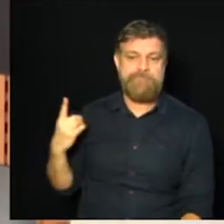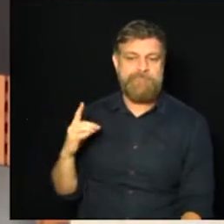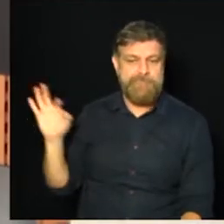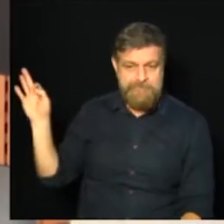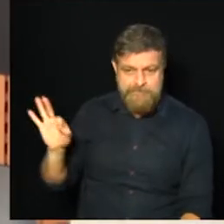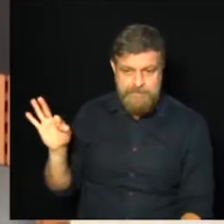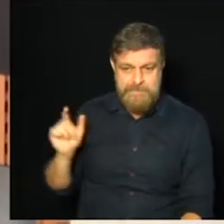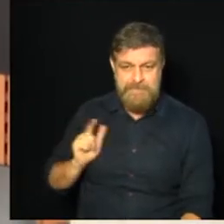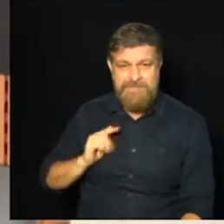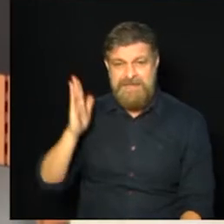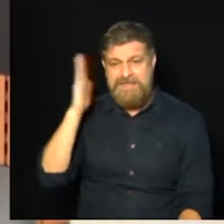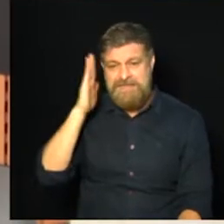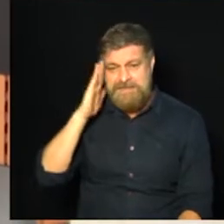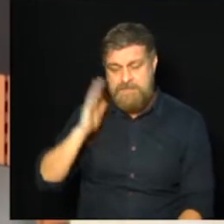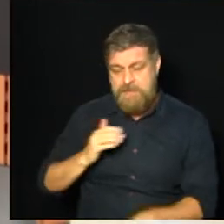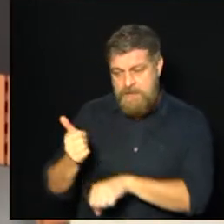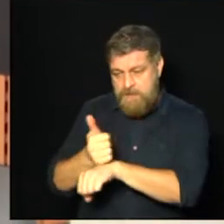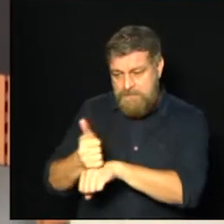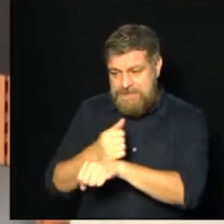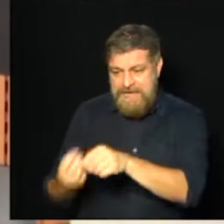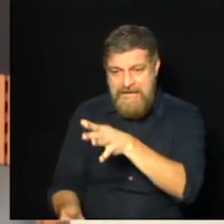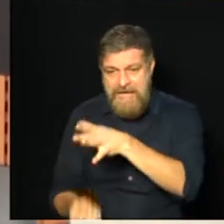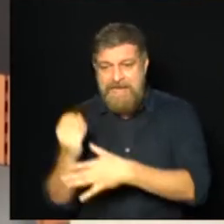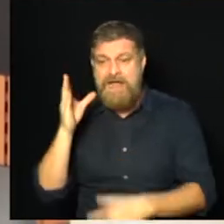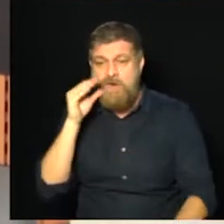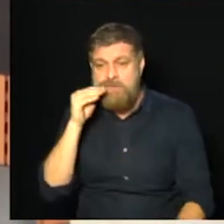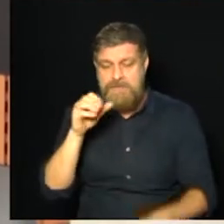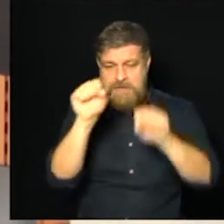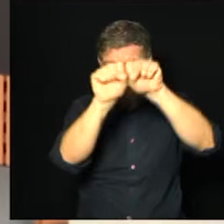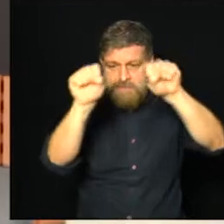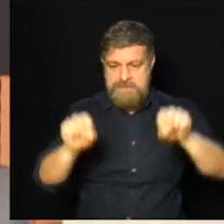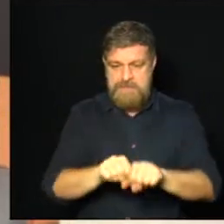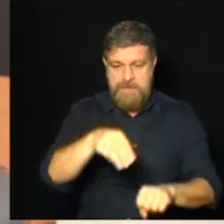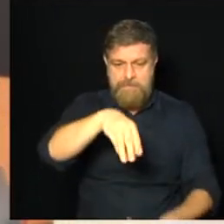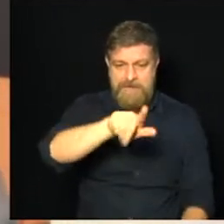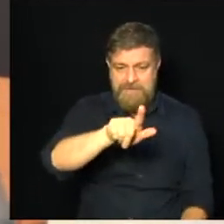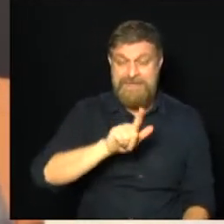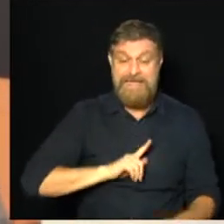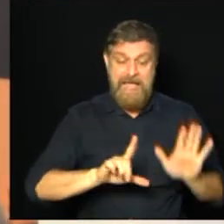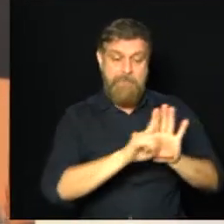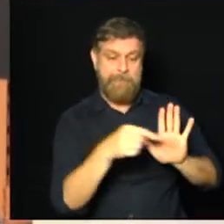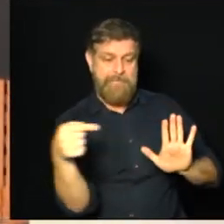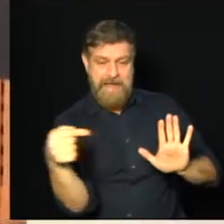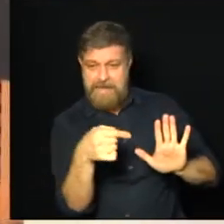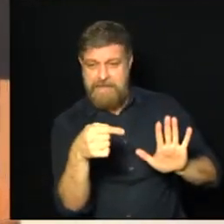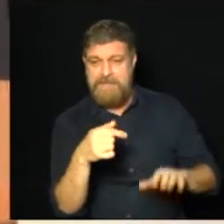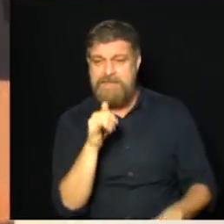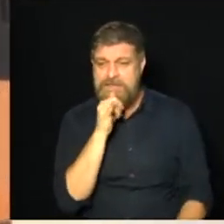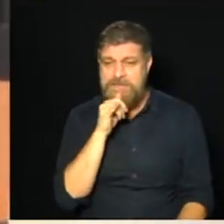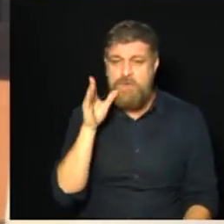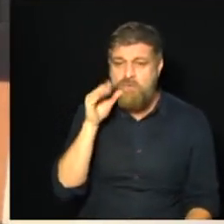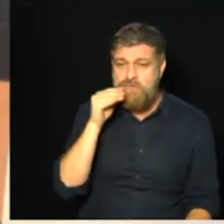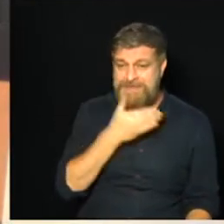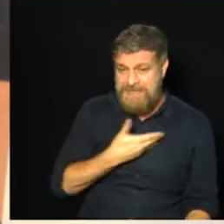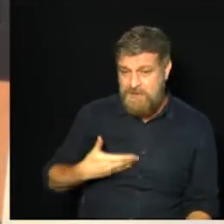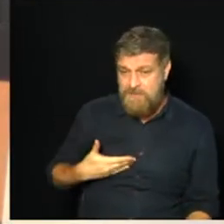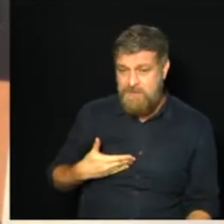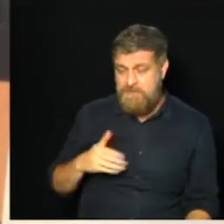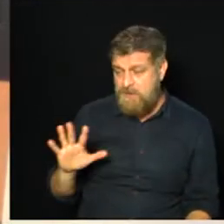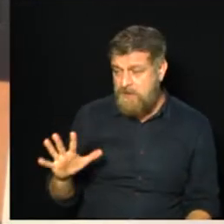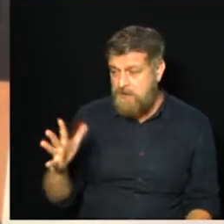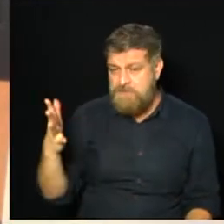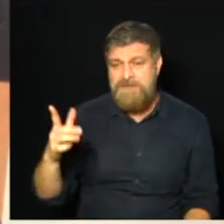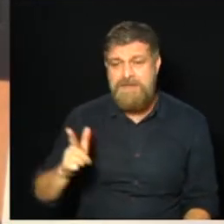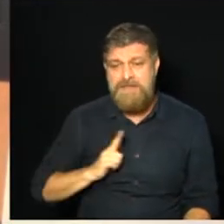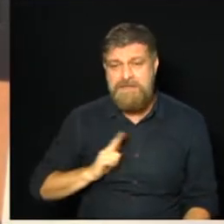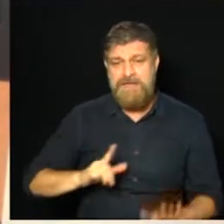toda a previsão de cargos e a criação de cargos para a Rede Mário Gatti. Isso tem que ser feito por lei. Um cargo público ele só existe pelo princípio